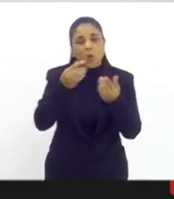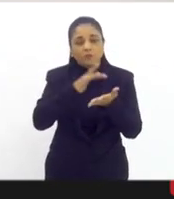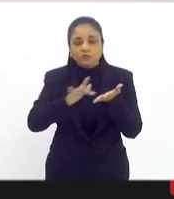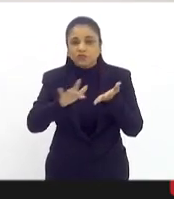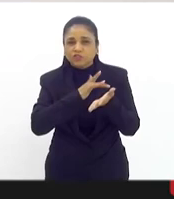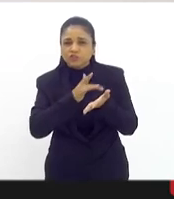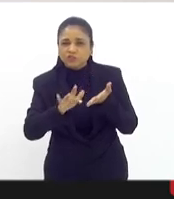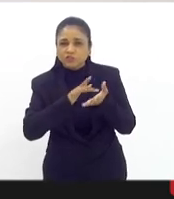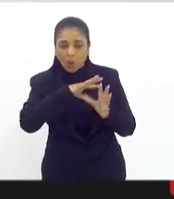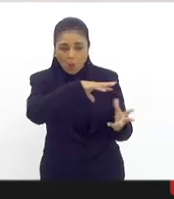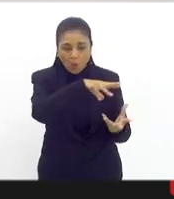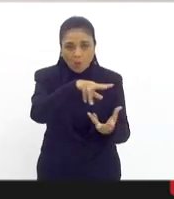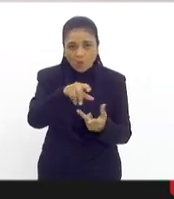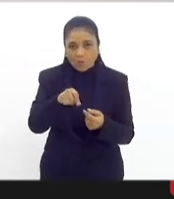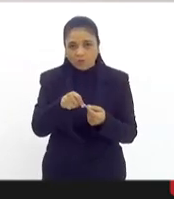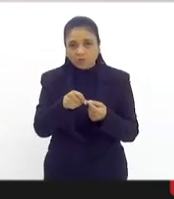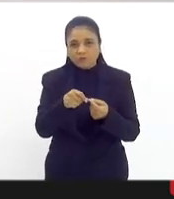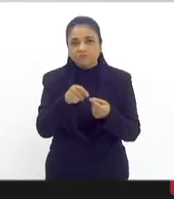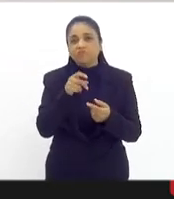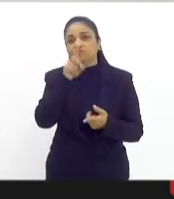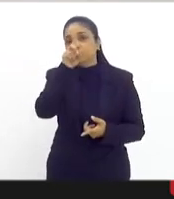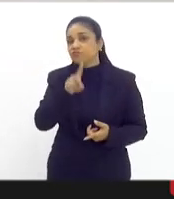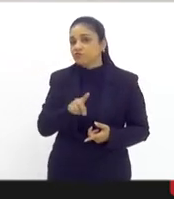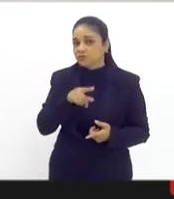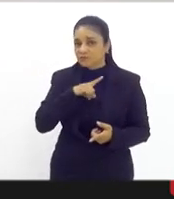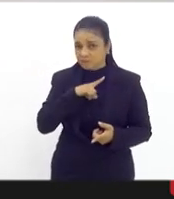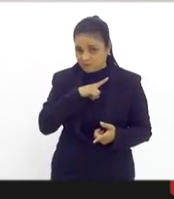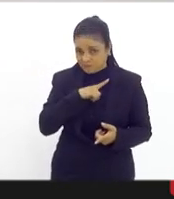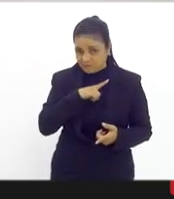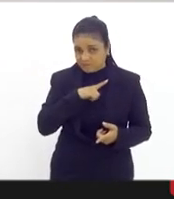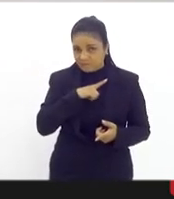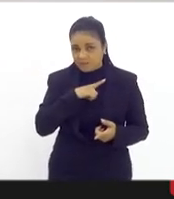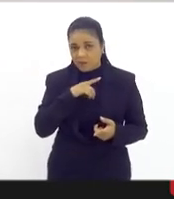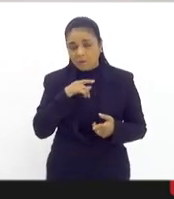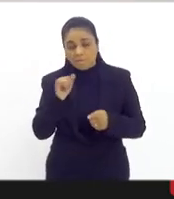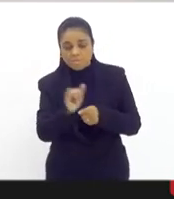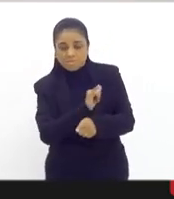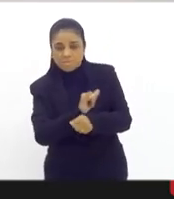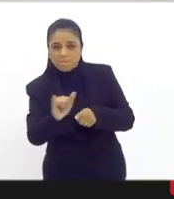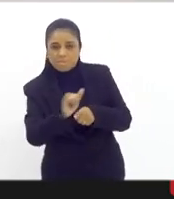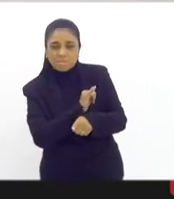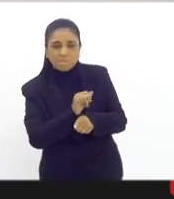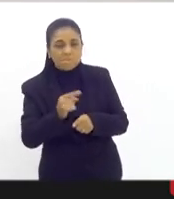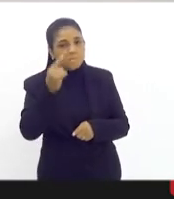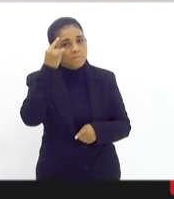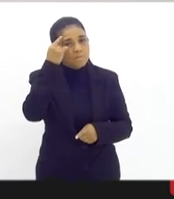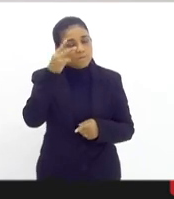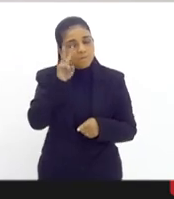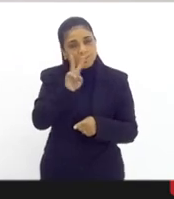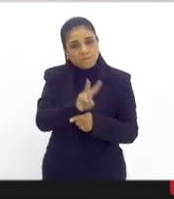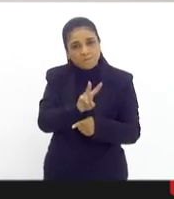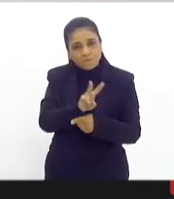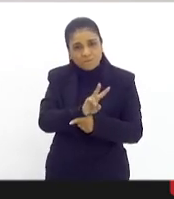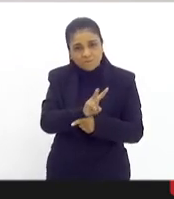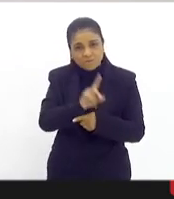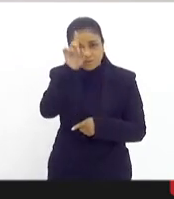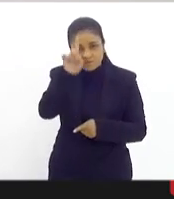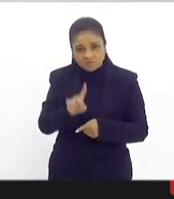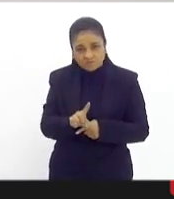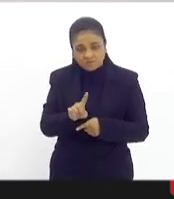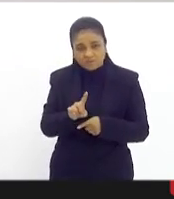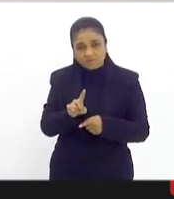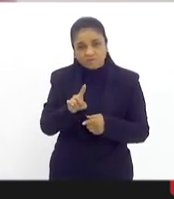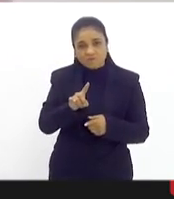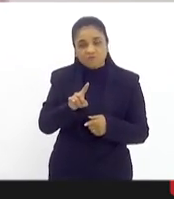ambiente digital afeta direitos. Estão pensando num mecanismo de proteção e promoção de direitos no ambiente